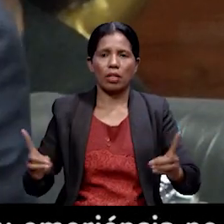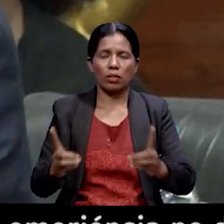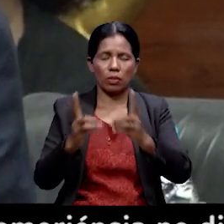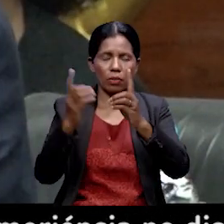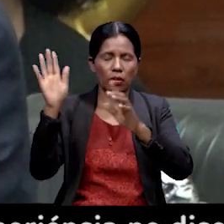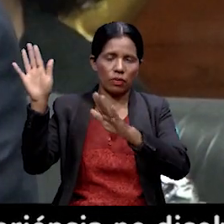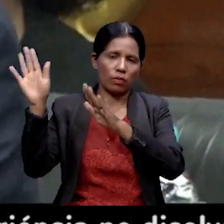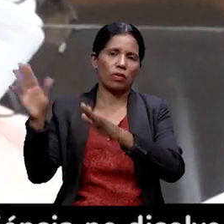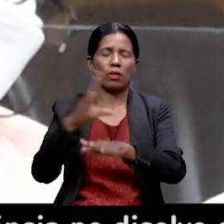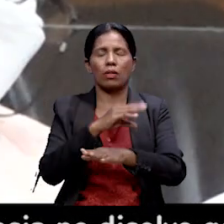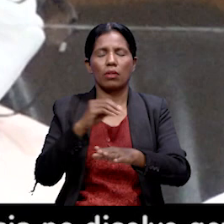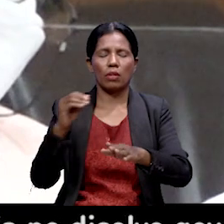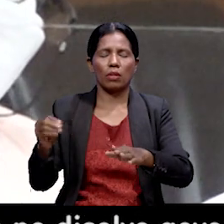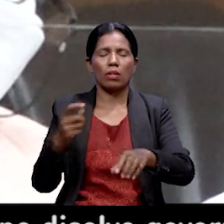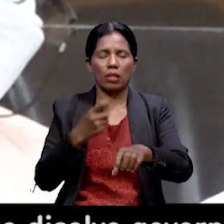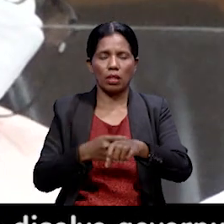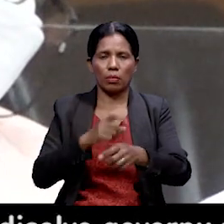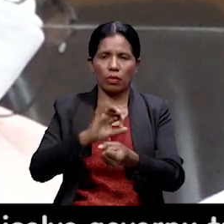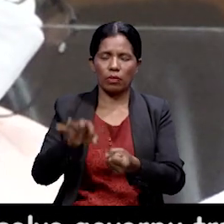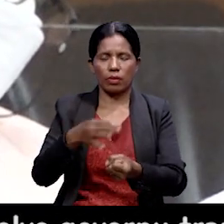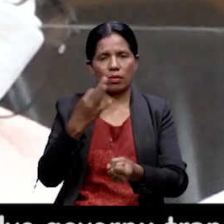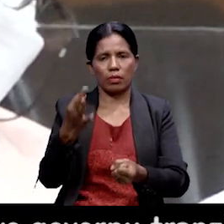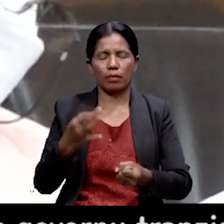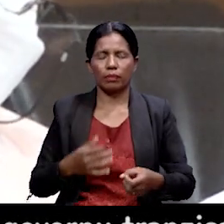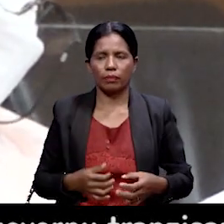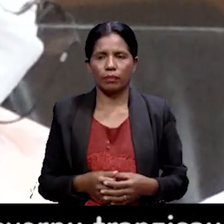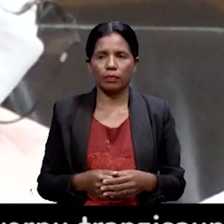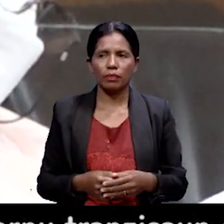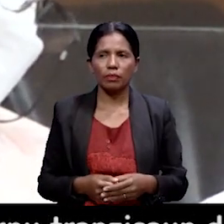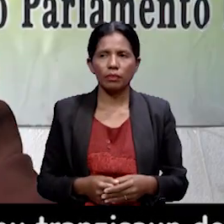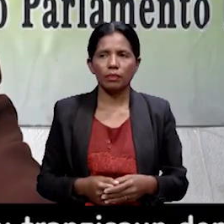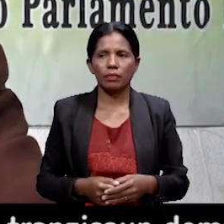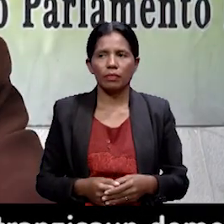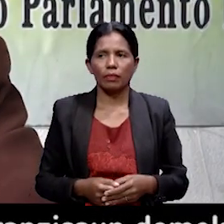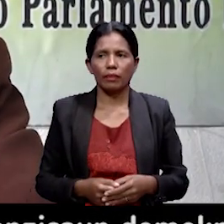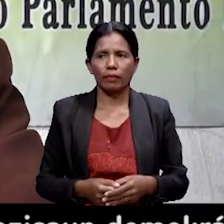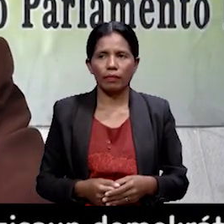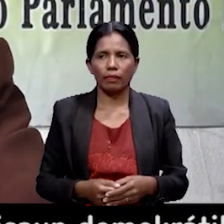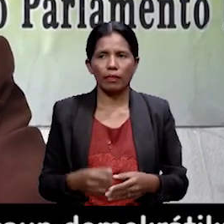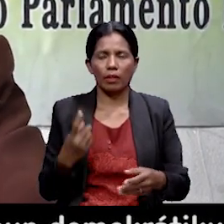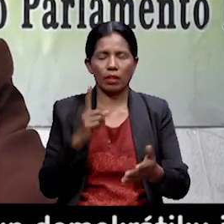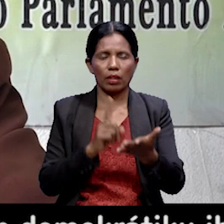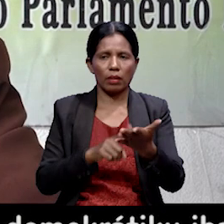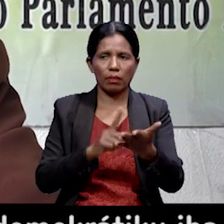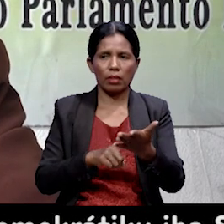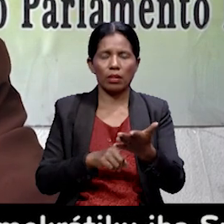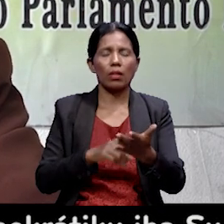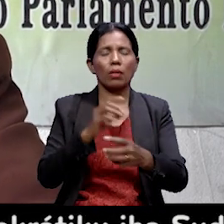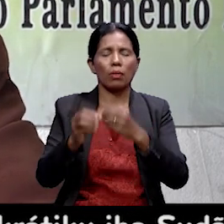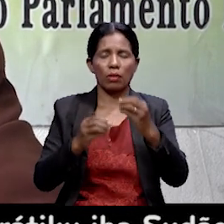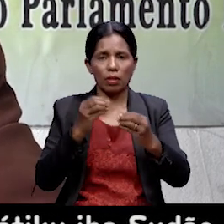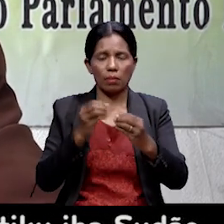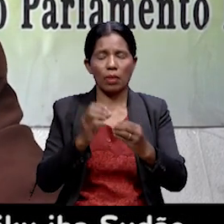base, liriu e a âmbito pandemia Covid-19. Perspectiva de debate plenário com o OGE